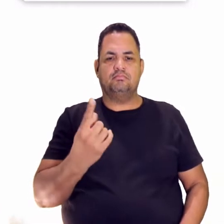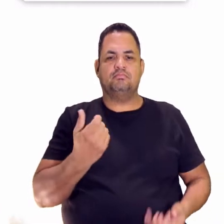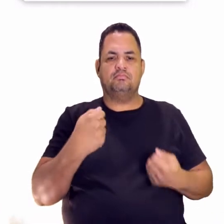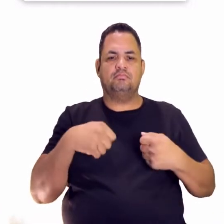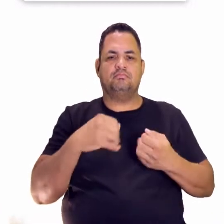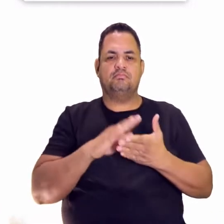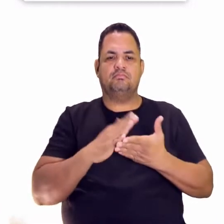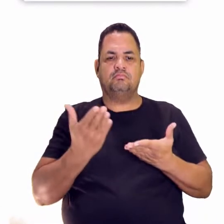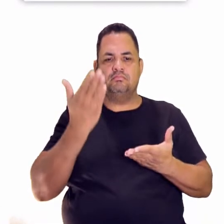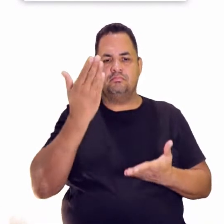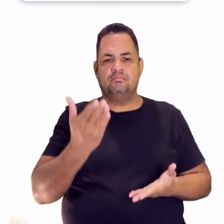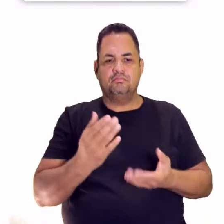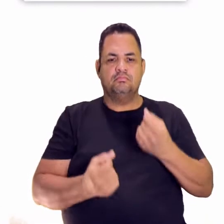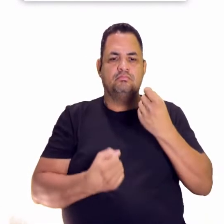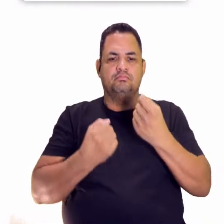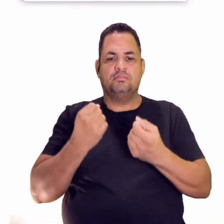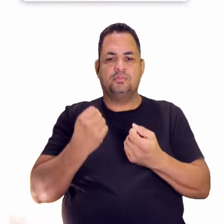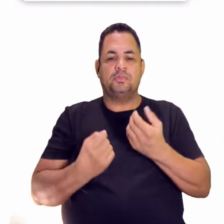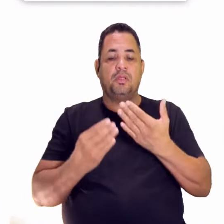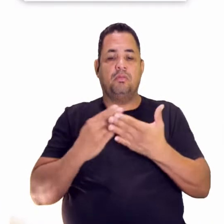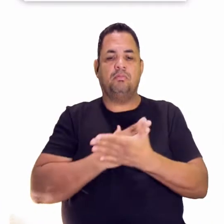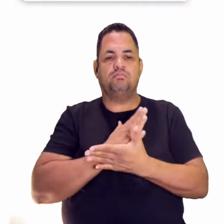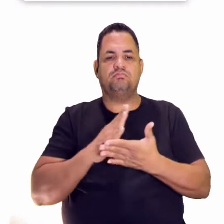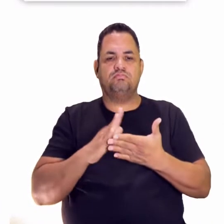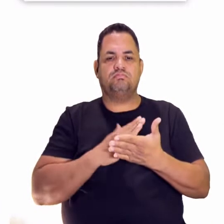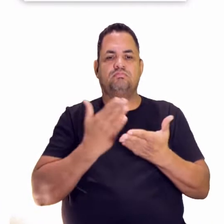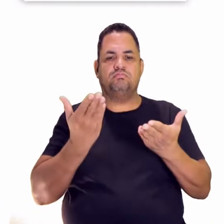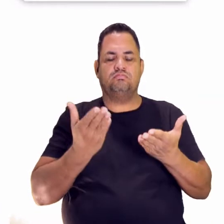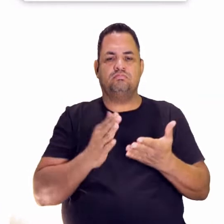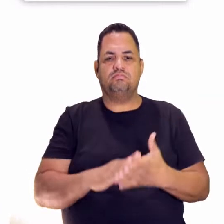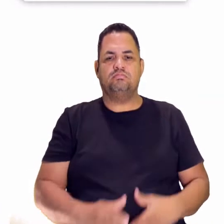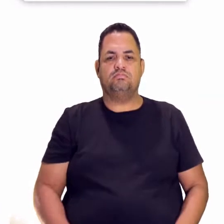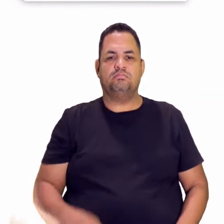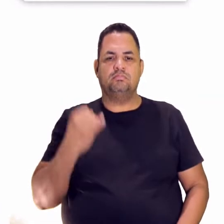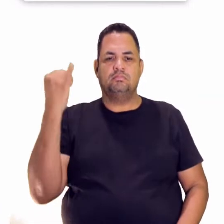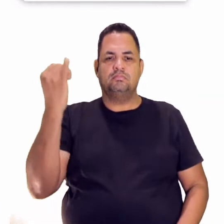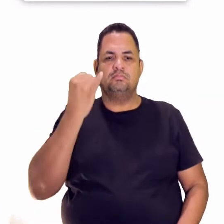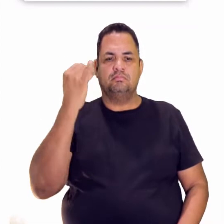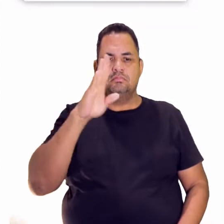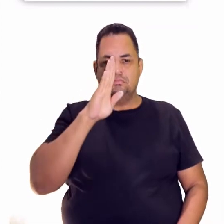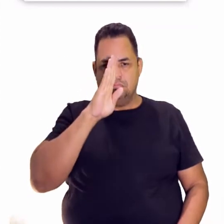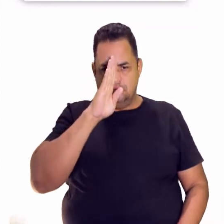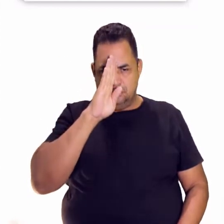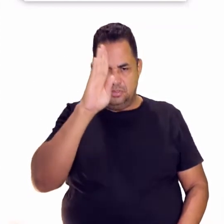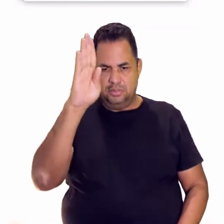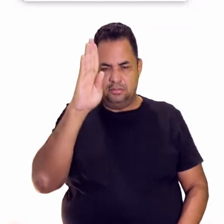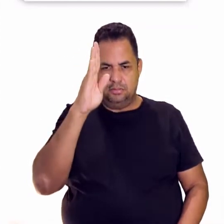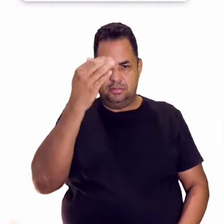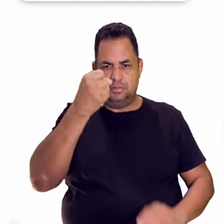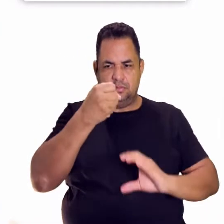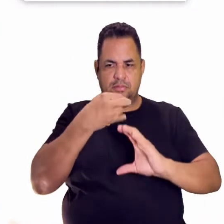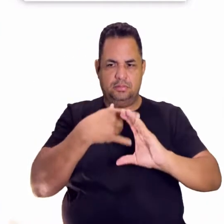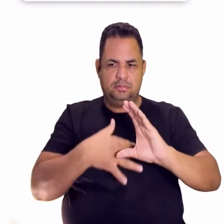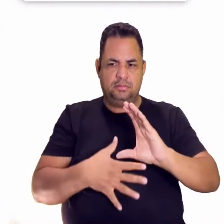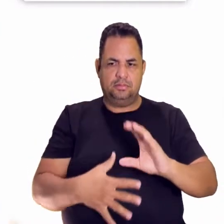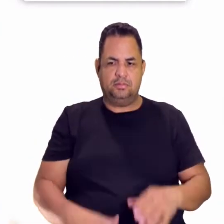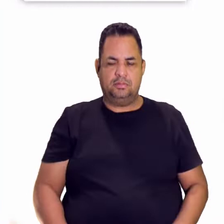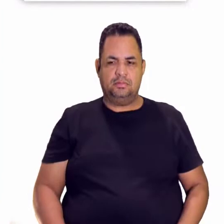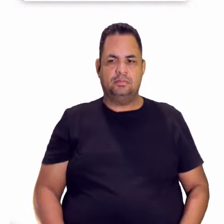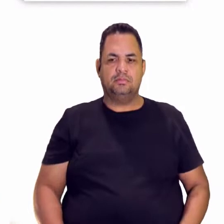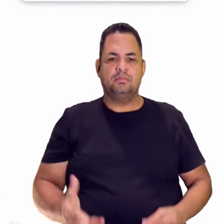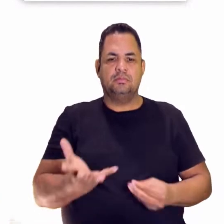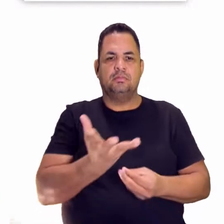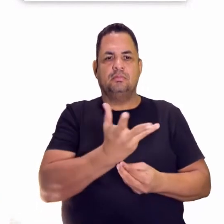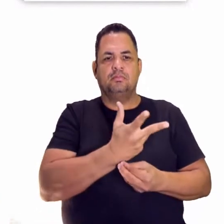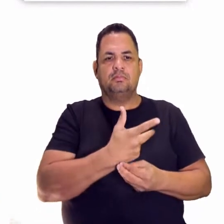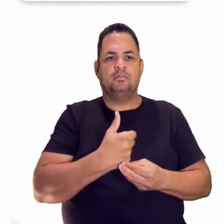pode definir, mas vamos ver alguns dos mais importantes, as principais características da